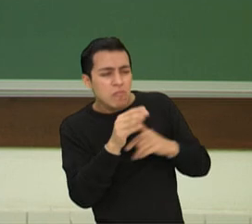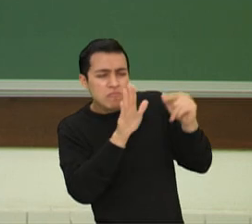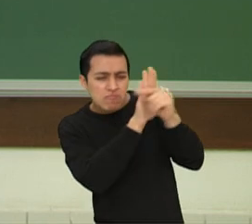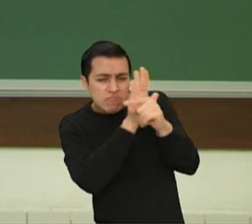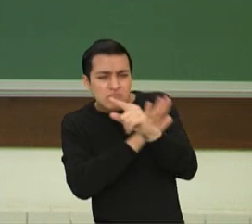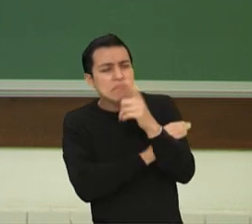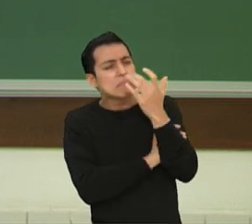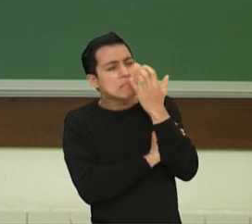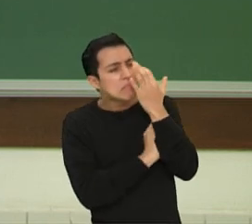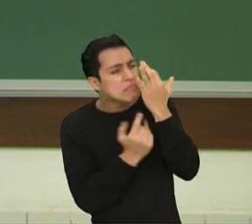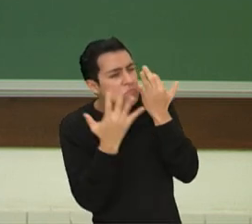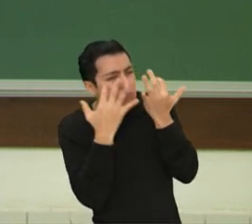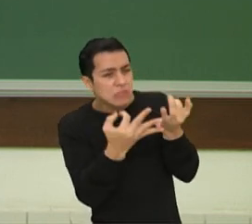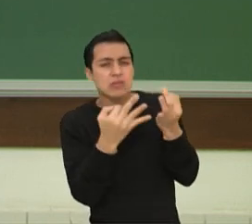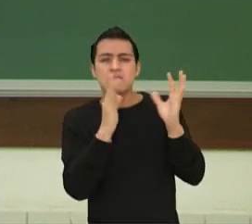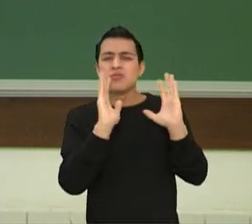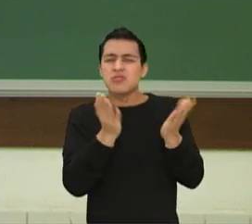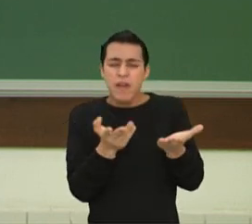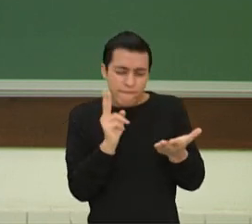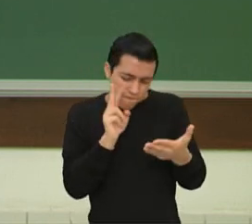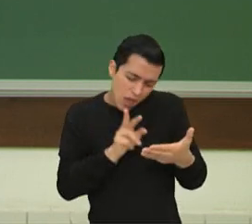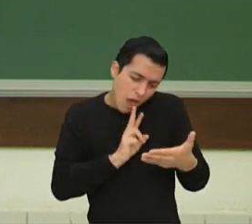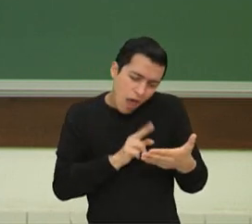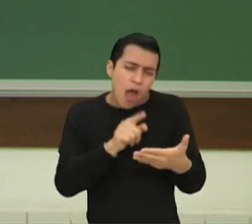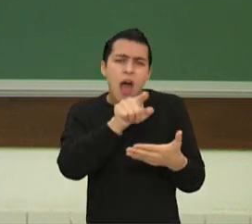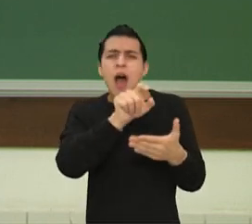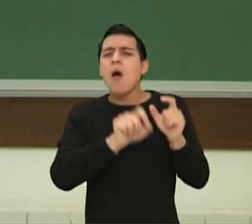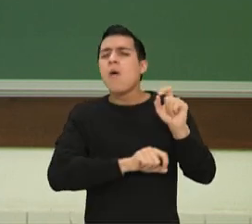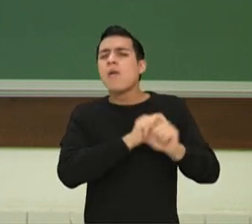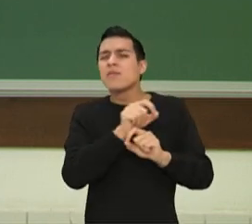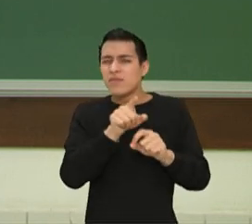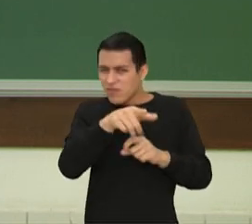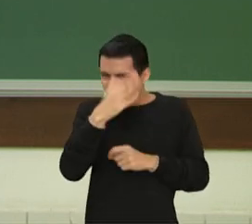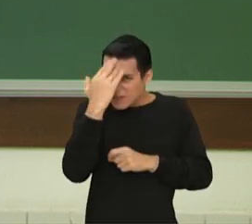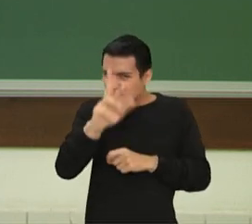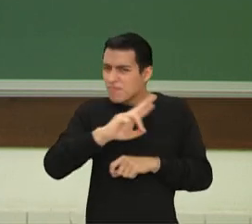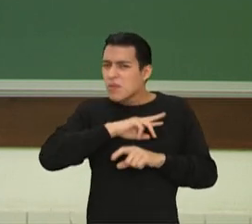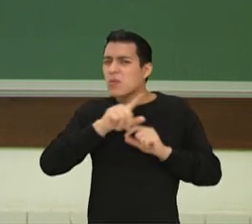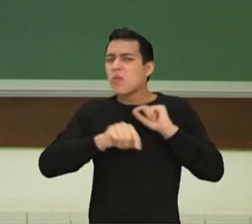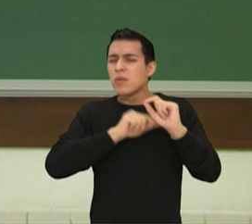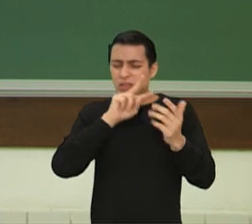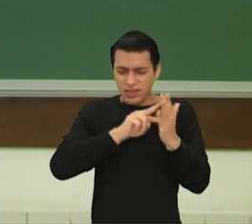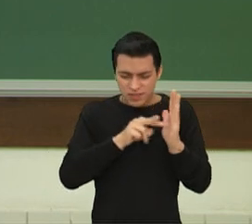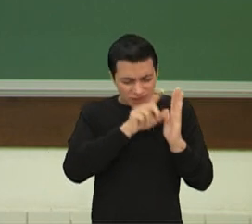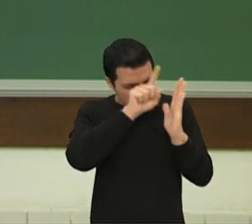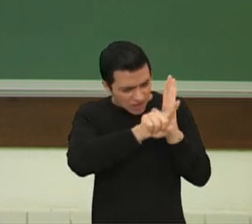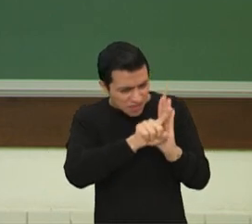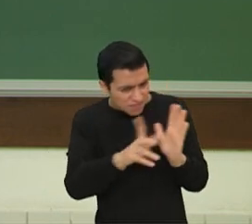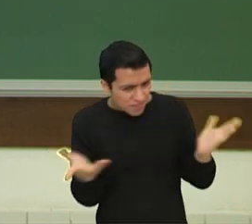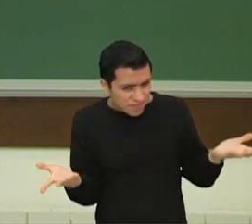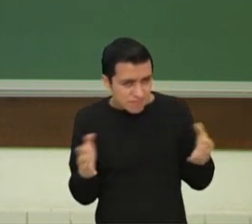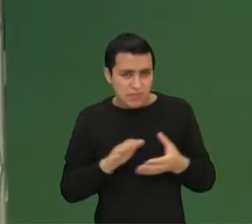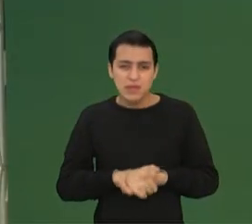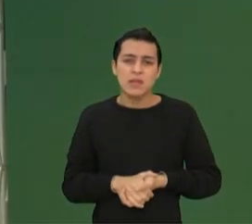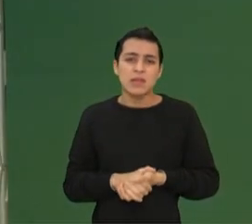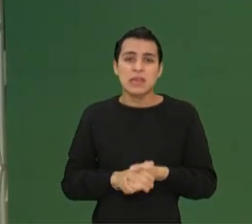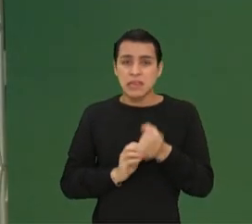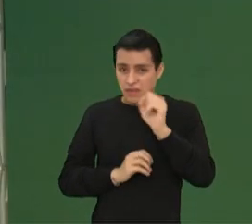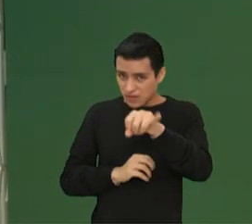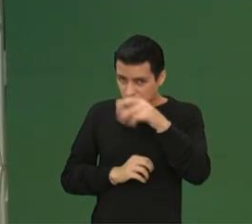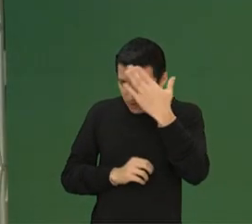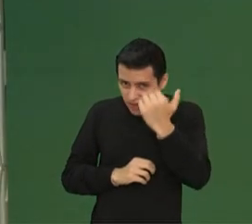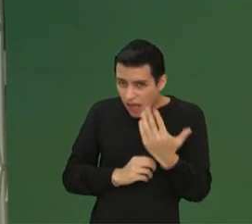enquete? Já visualizou o resultado de uma enquete? Você saberia me dizer o que é uma enquete?